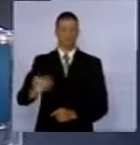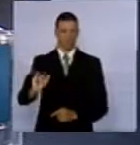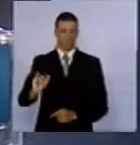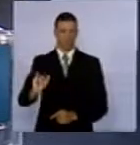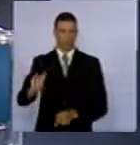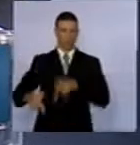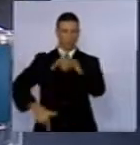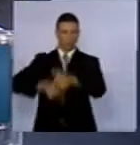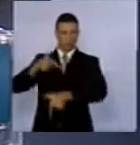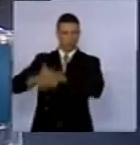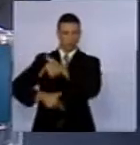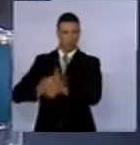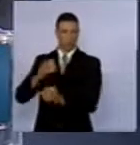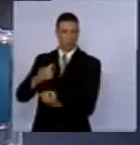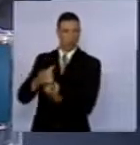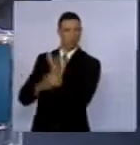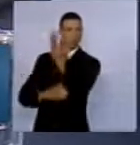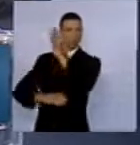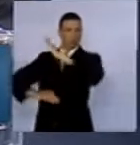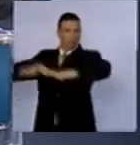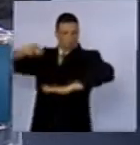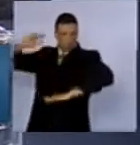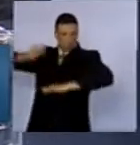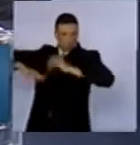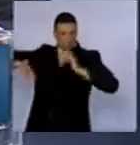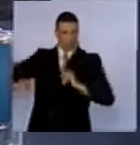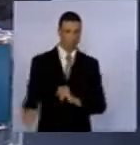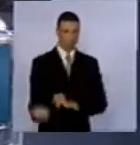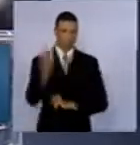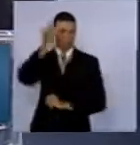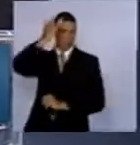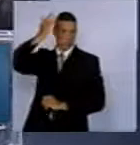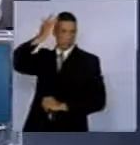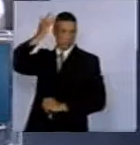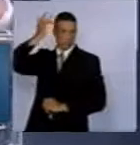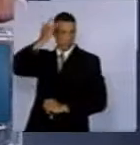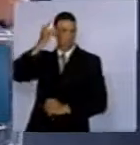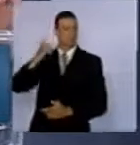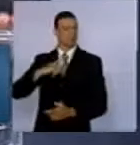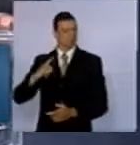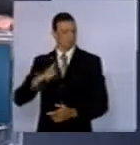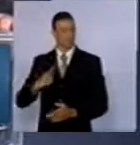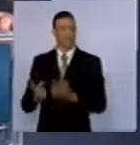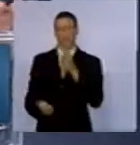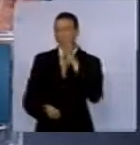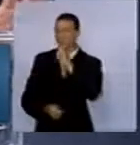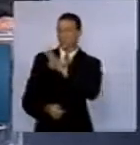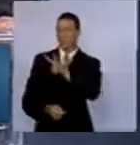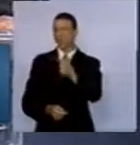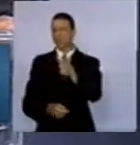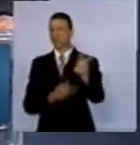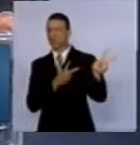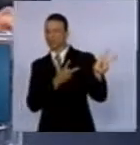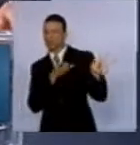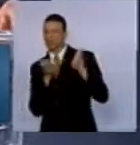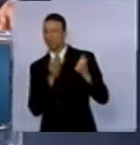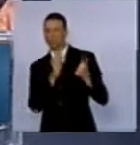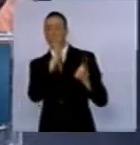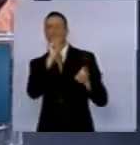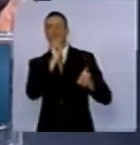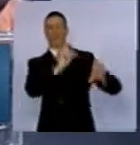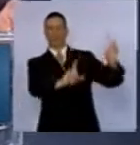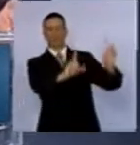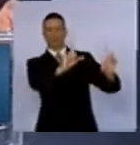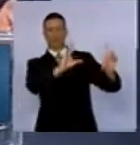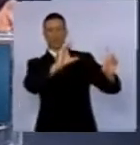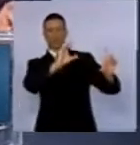de emprego, a formação de profissionais, oportunidade de novos talentos. Eu tenho visto, por exemplo, algumas críticas de alguns canais